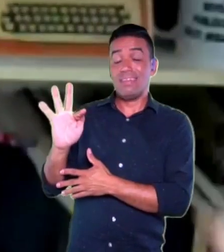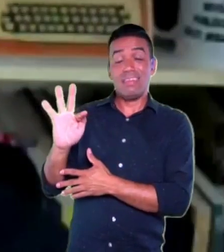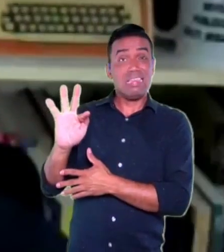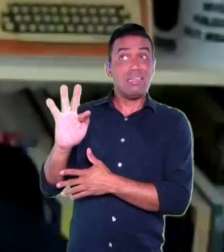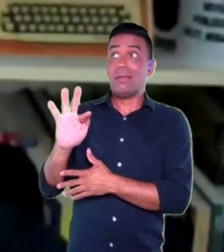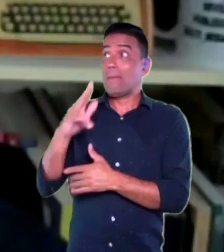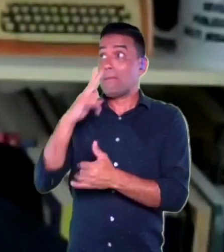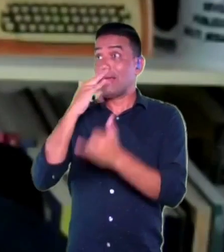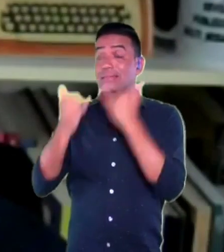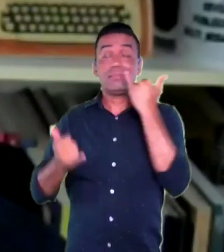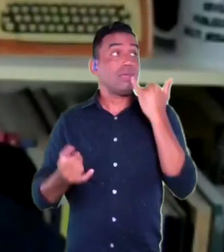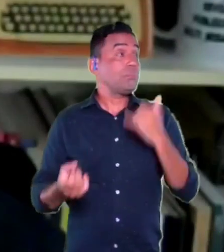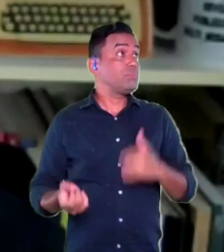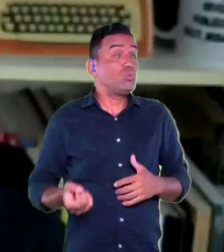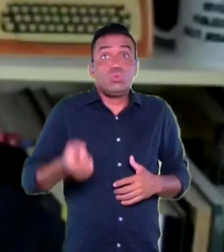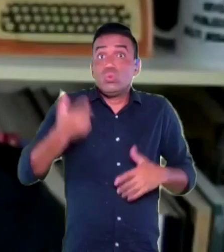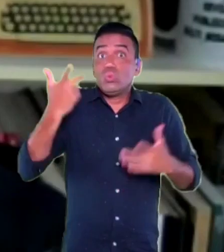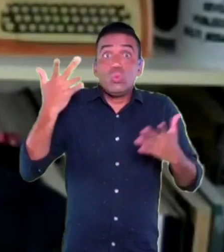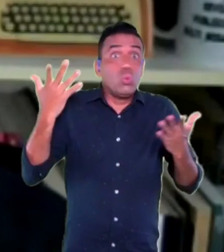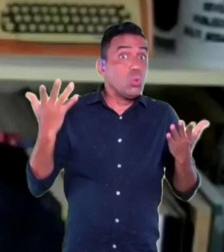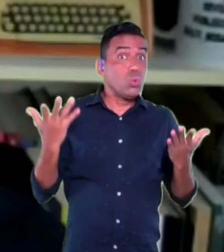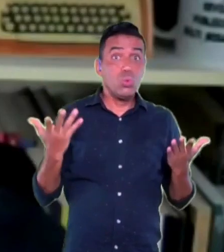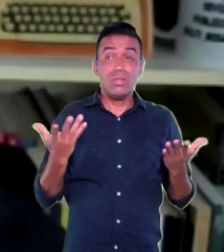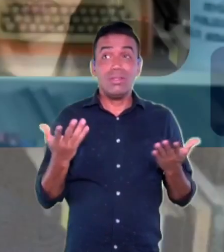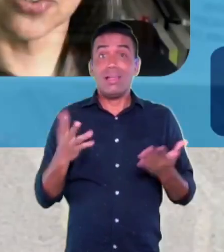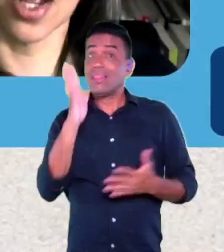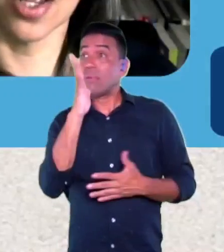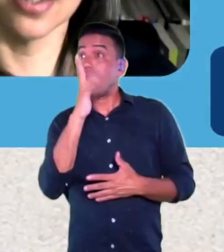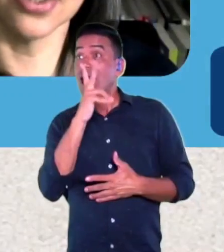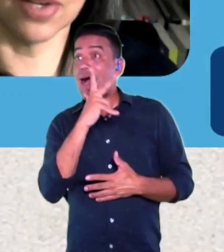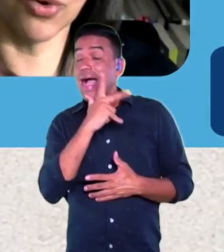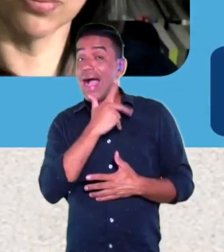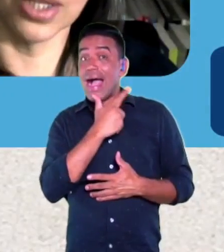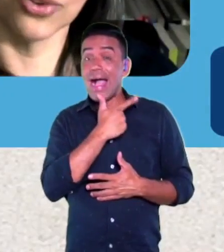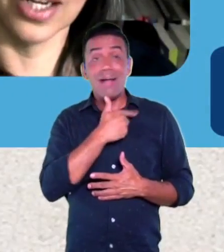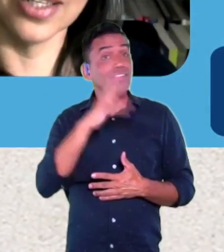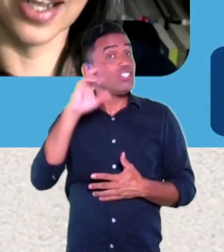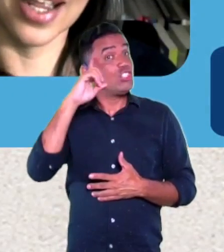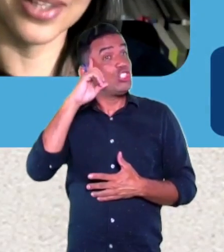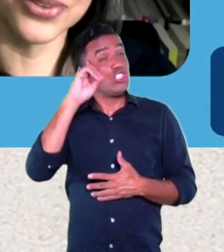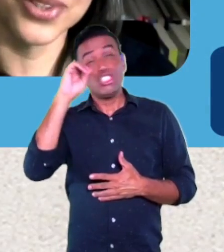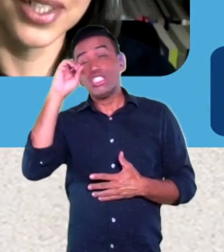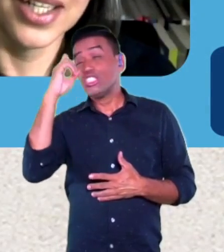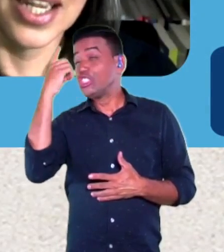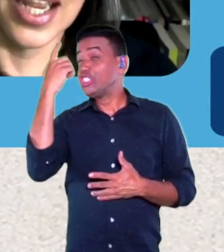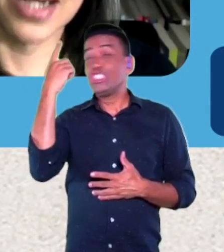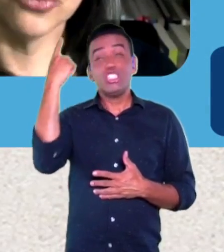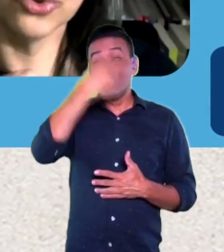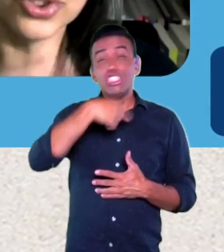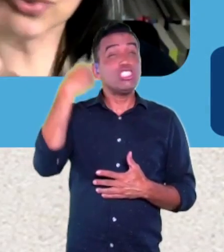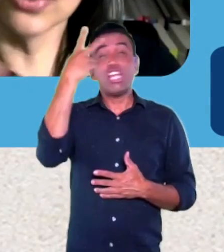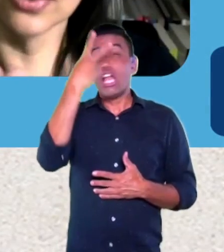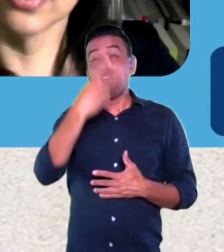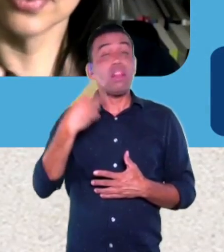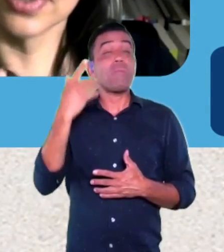outro mundo fechar um PDF. O PDF demorava dias para fechar, deixava o computador lá ligado.